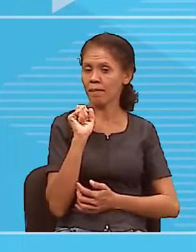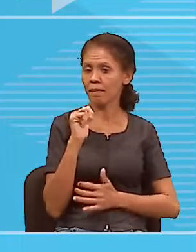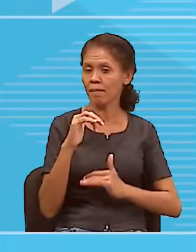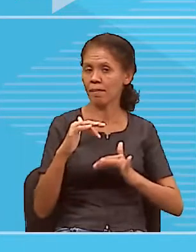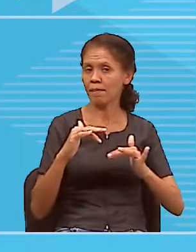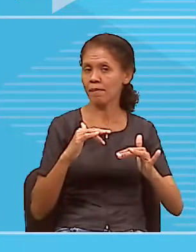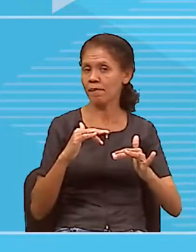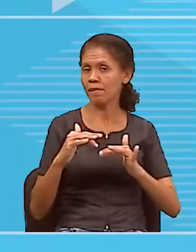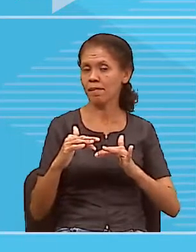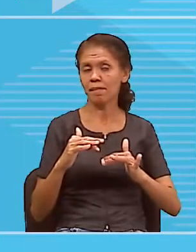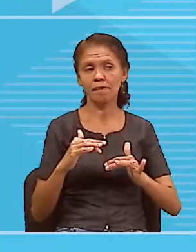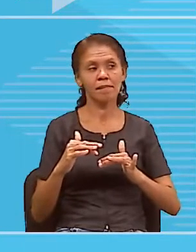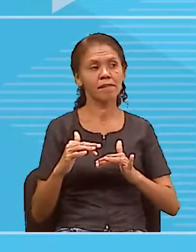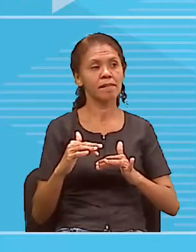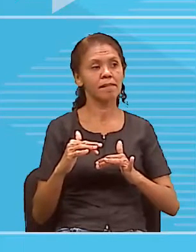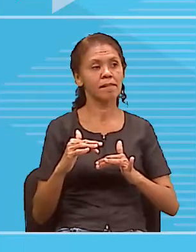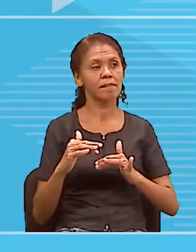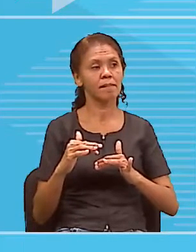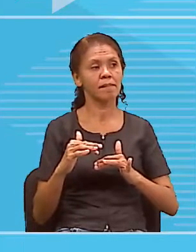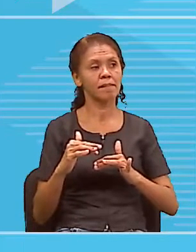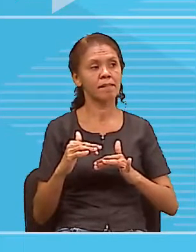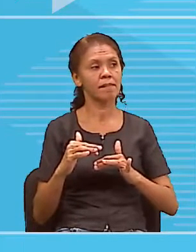o comportamento